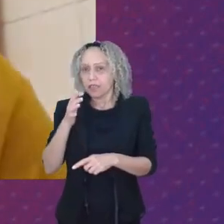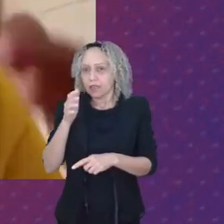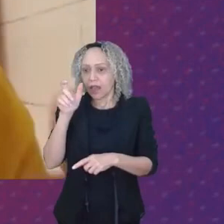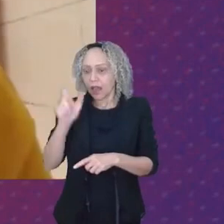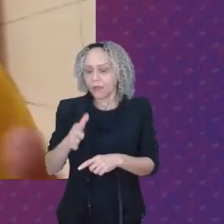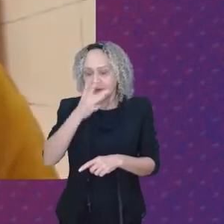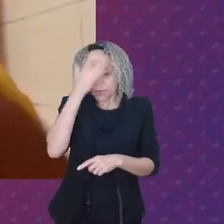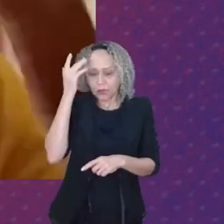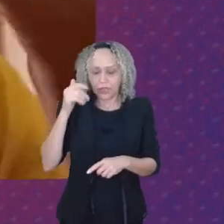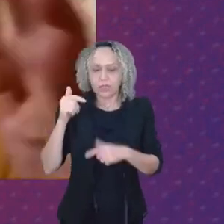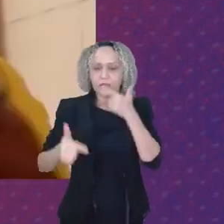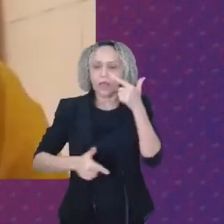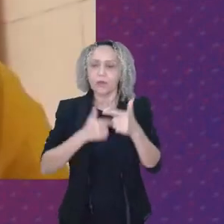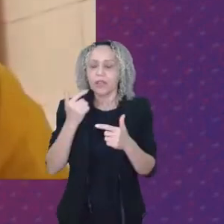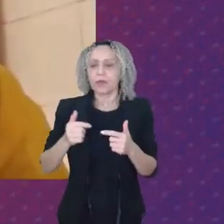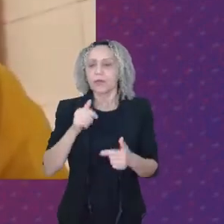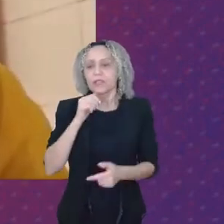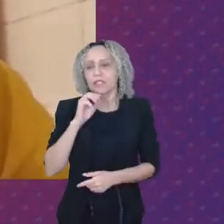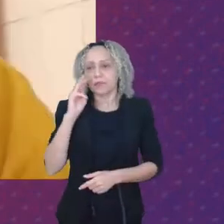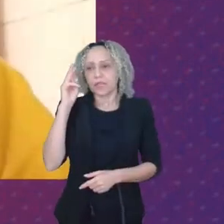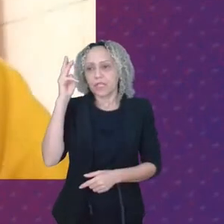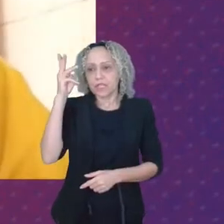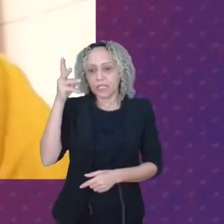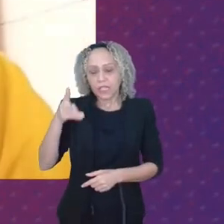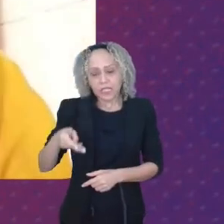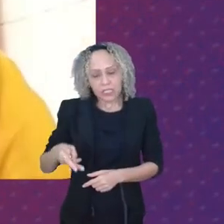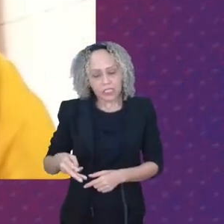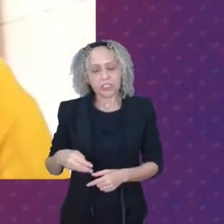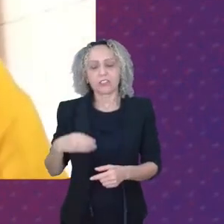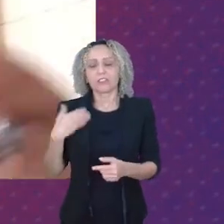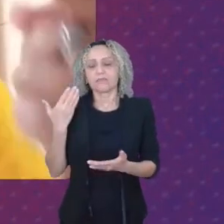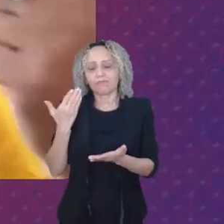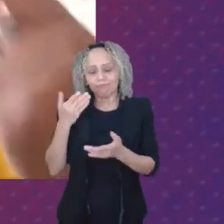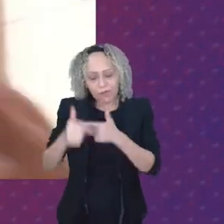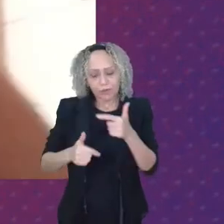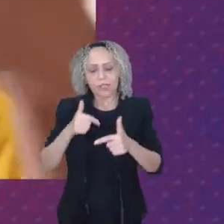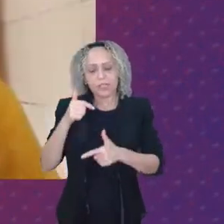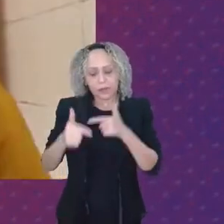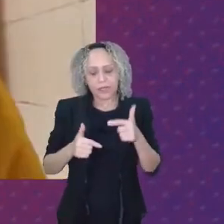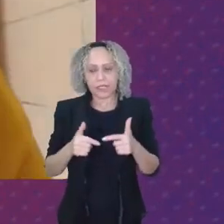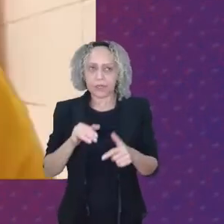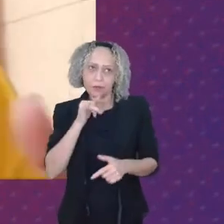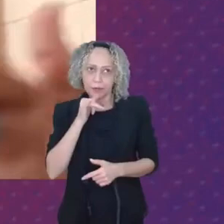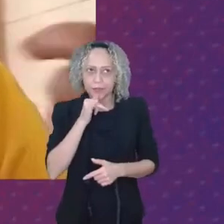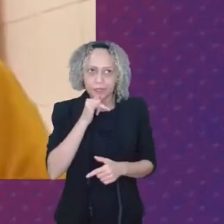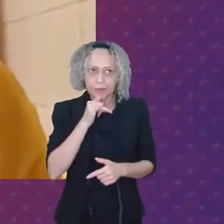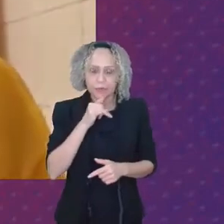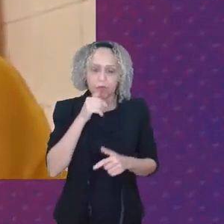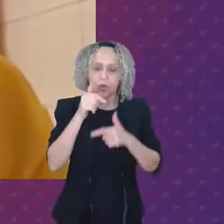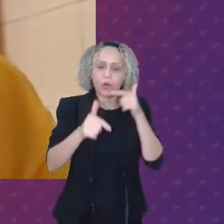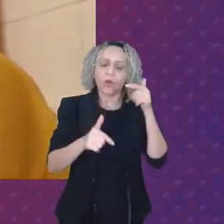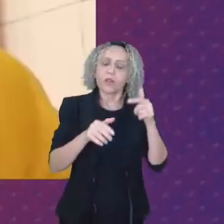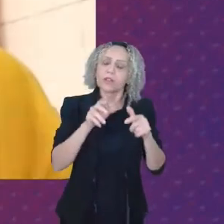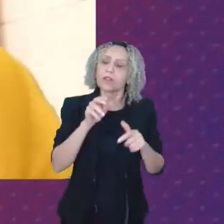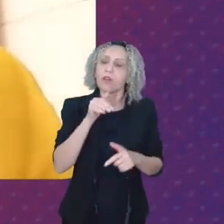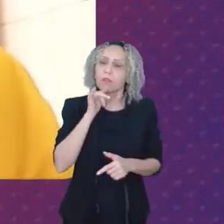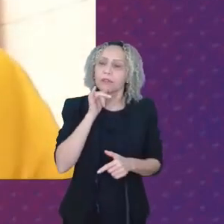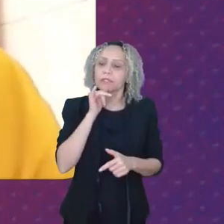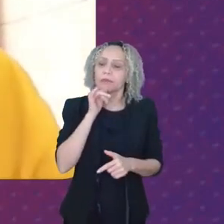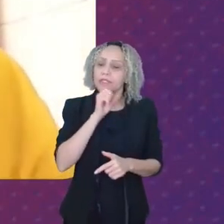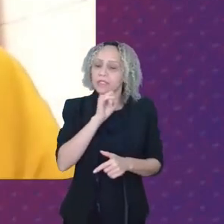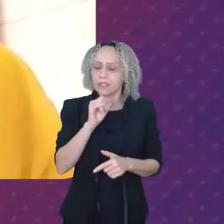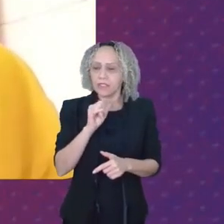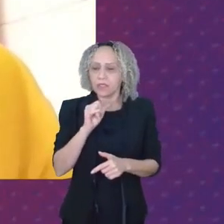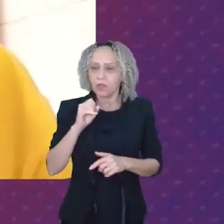gente toma como exemplo sempre um profissional da área de saúde. Se ele der um plantão numa clínica ou num hospital uma vez por